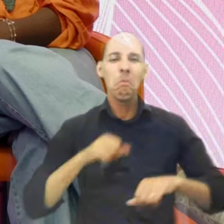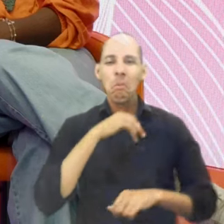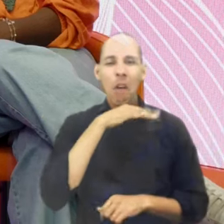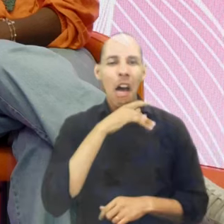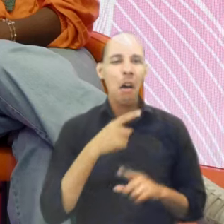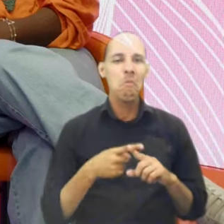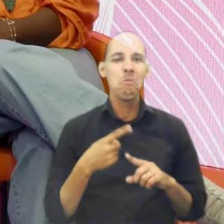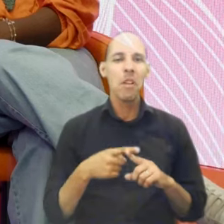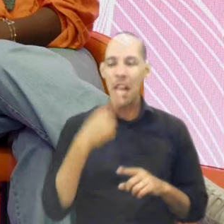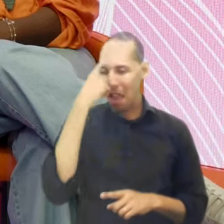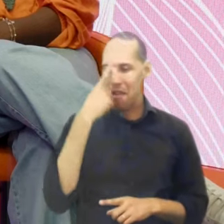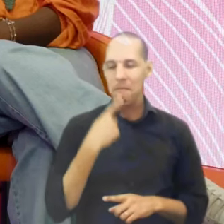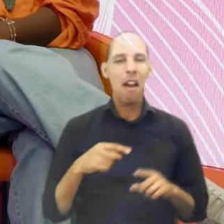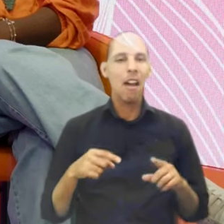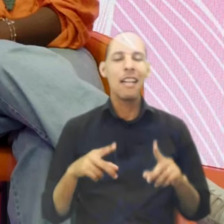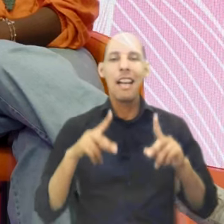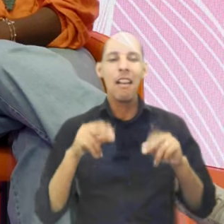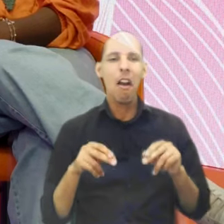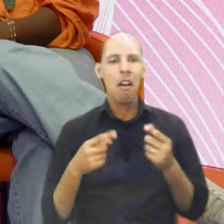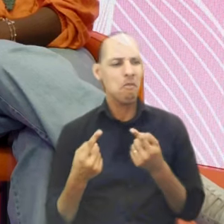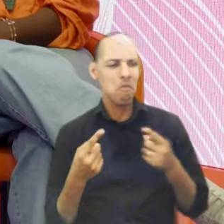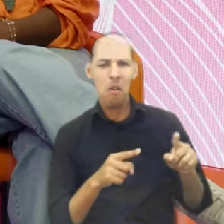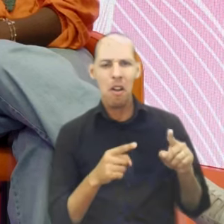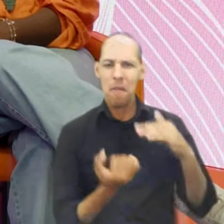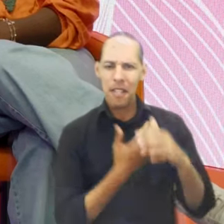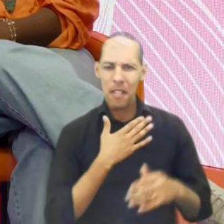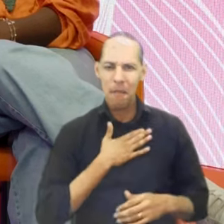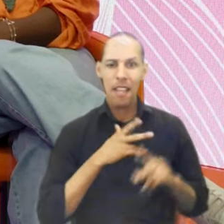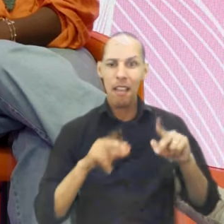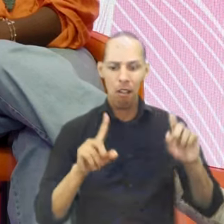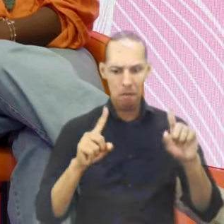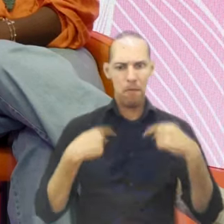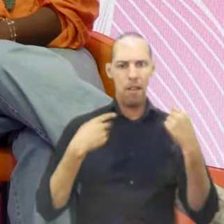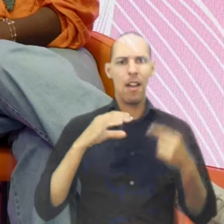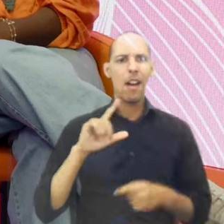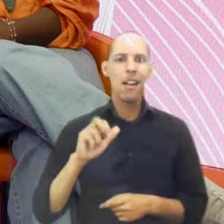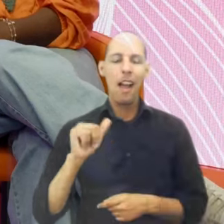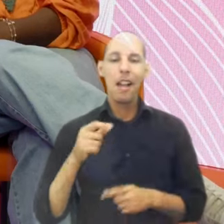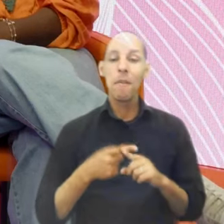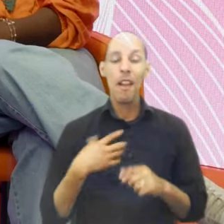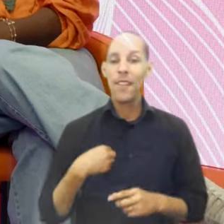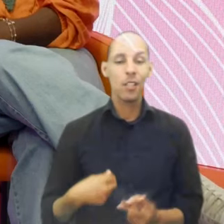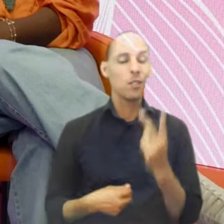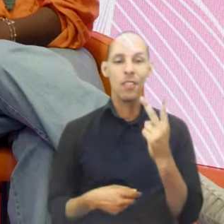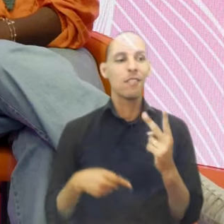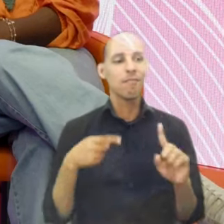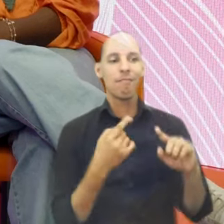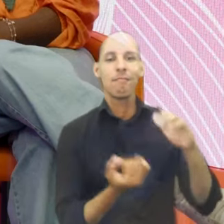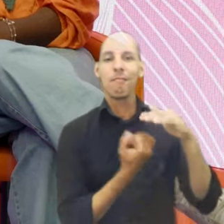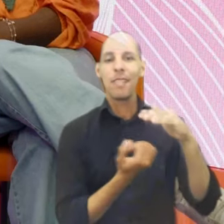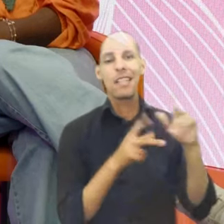construindo. Então, falar mal da Talenta Incluir era como falar mal da Clara, minha filha. Que, né, a gente até brincou aqui, são dois filhos. São dois filhos.